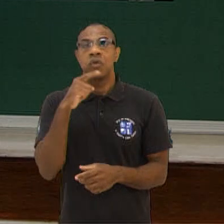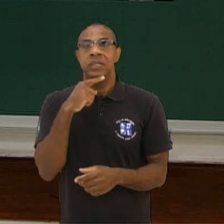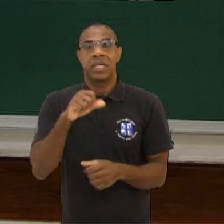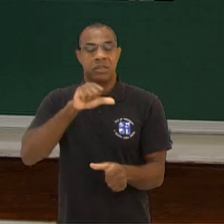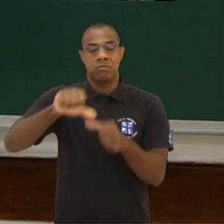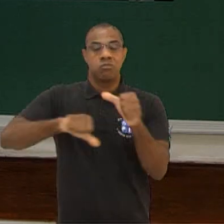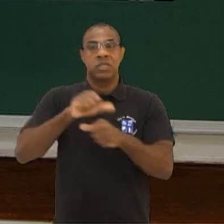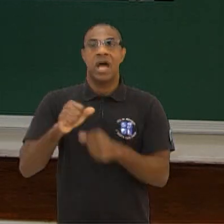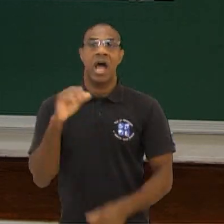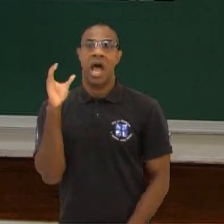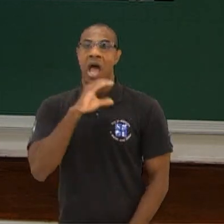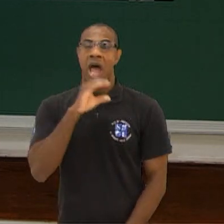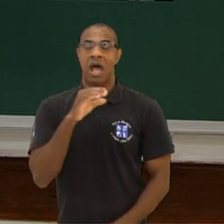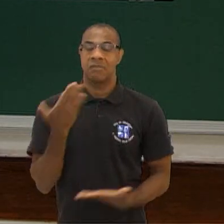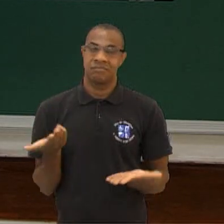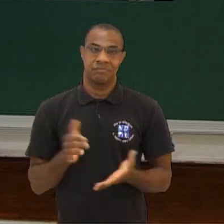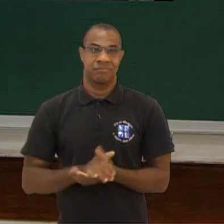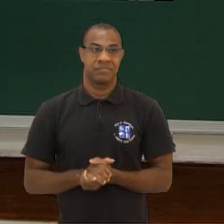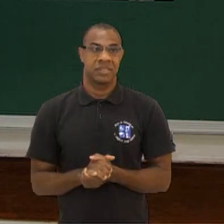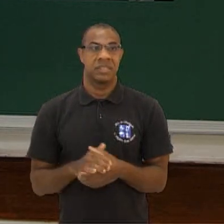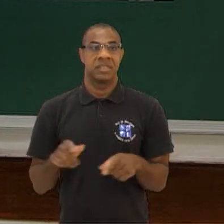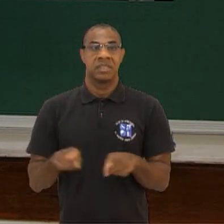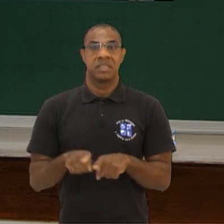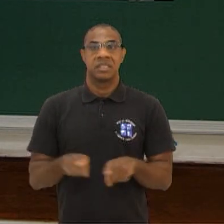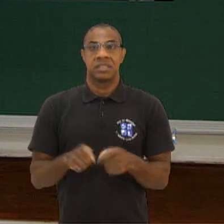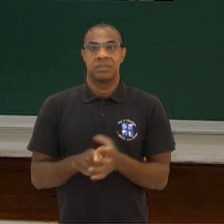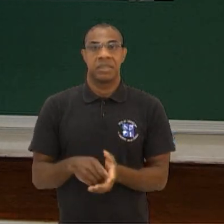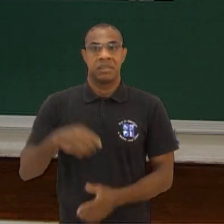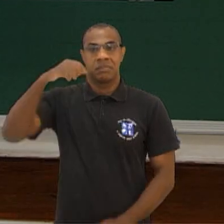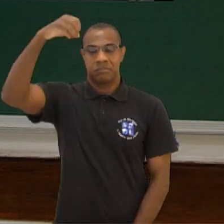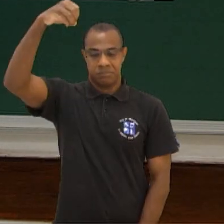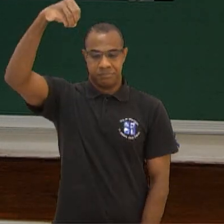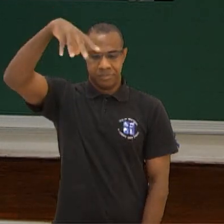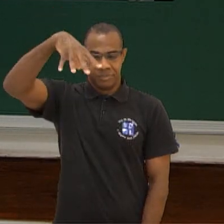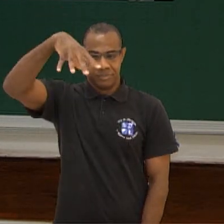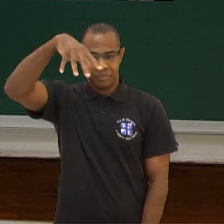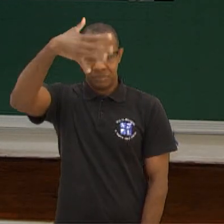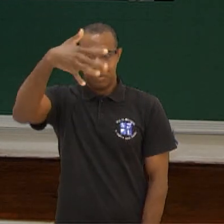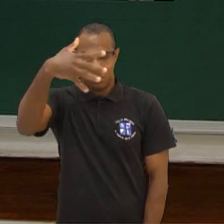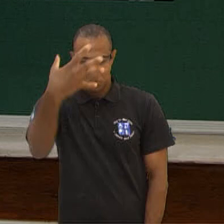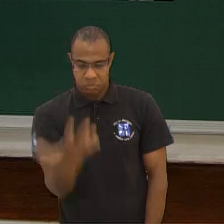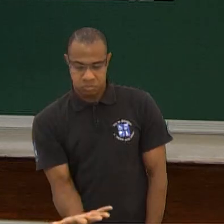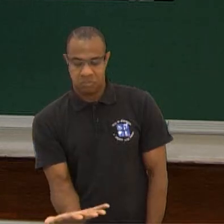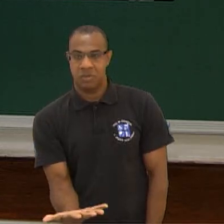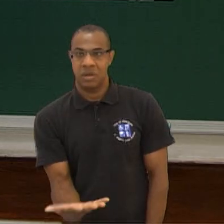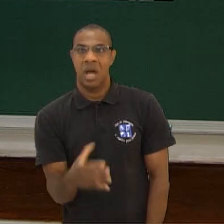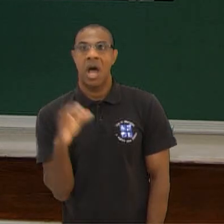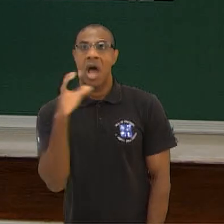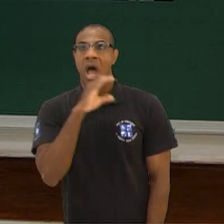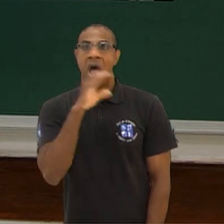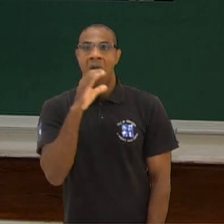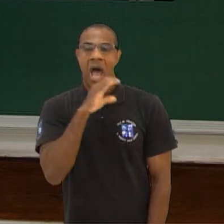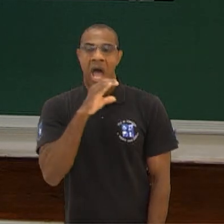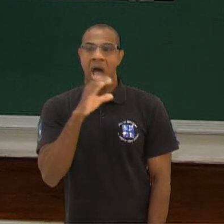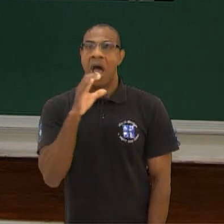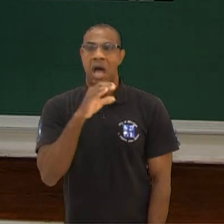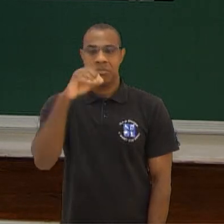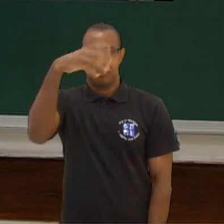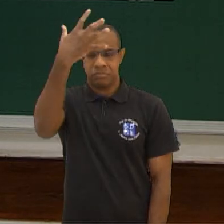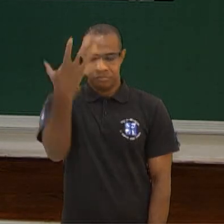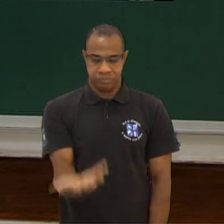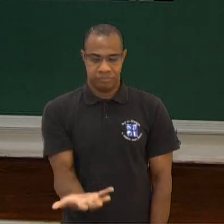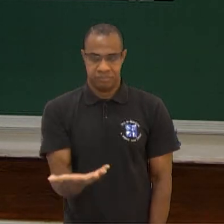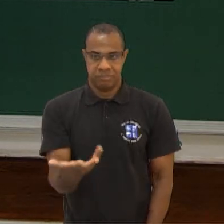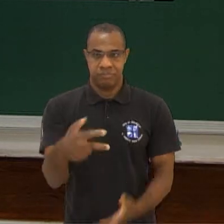velocidade, né? Assim como a gravidade, que atua perpendicularmente, não consegue alterar a velocidade de um objeto, de uma bolinha em cima de uma mesa,